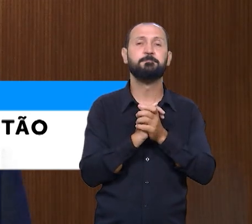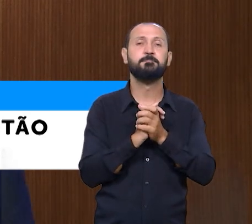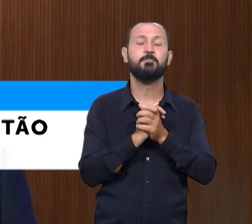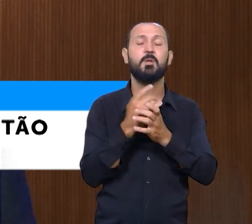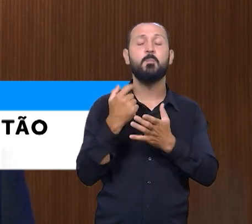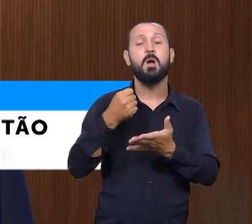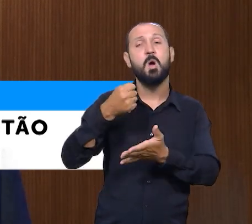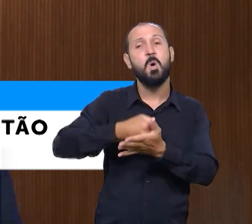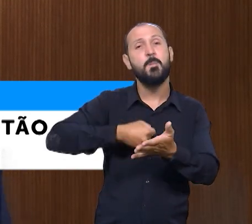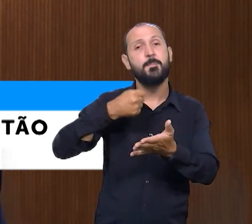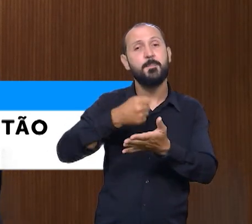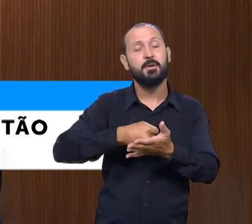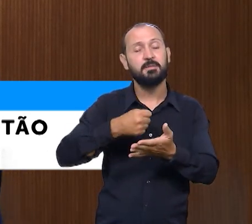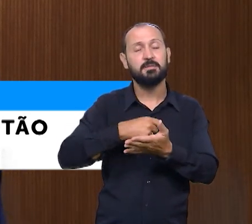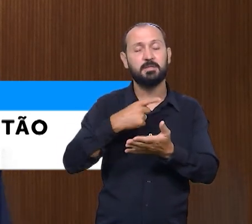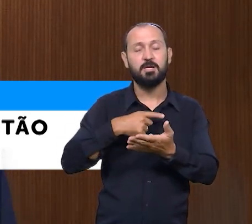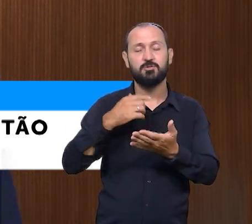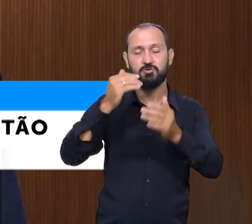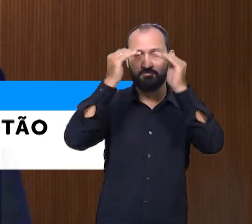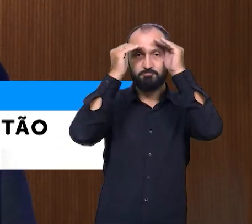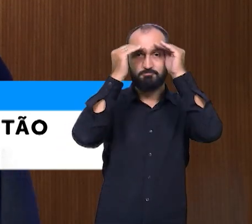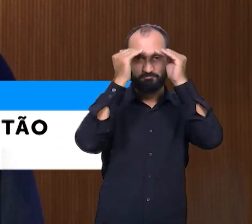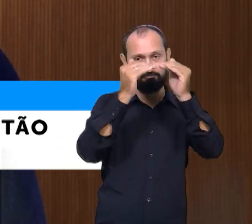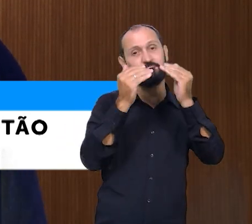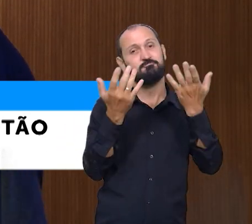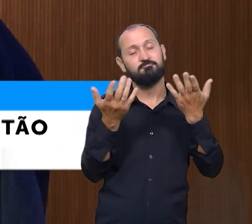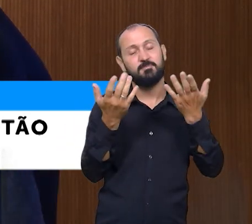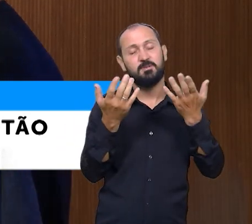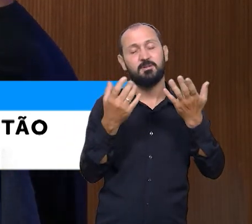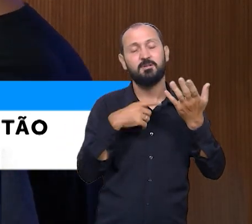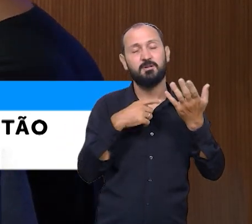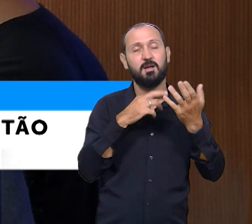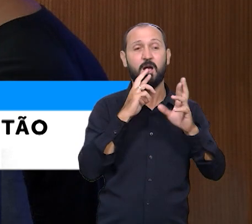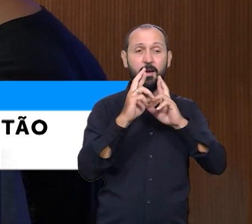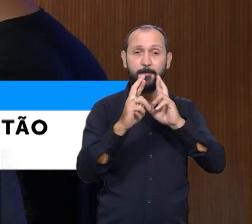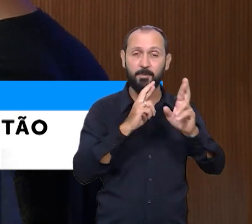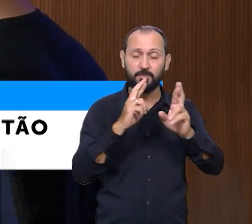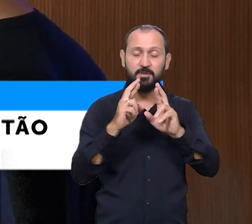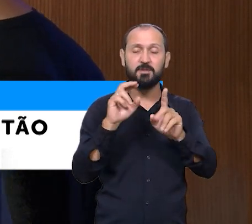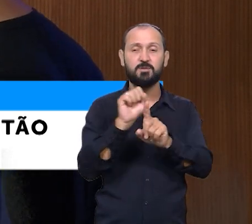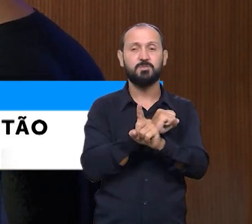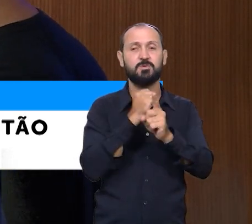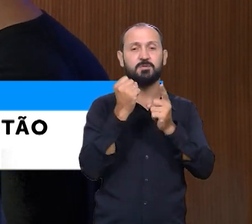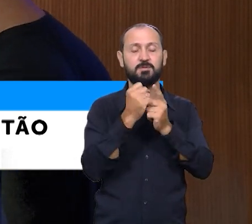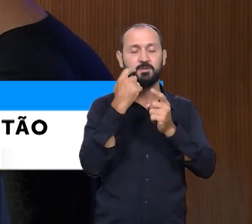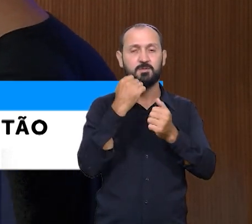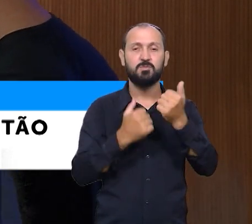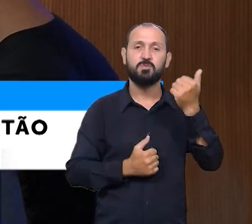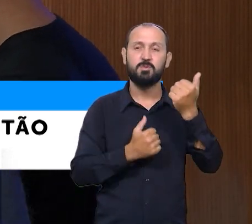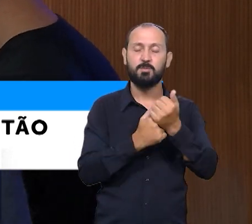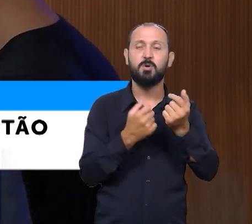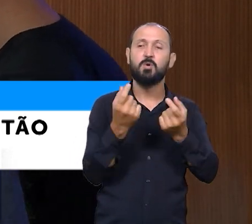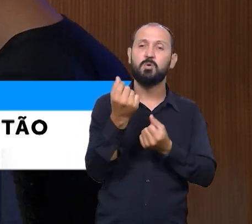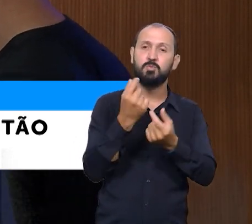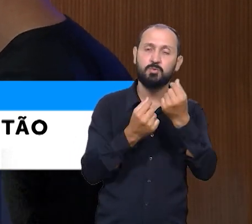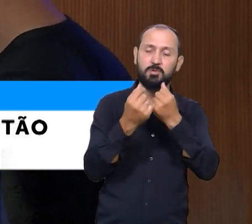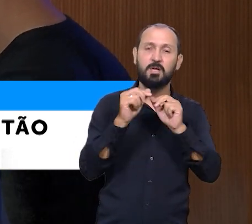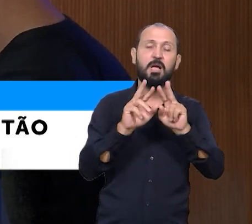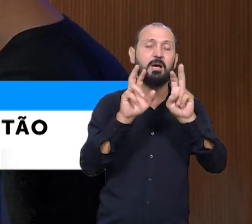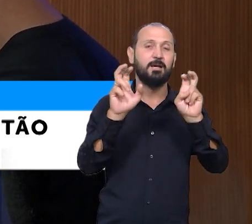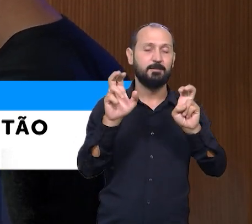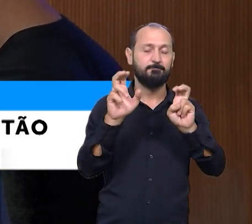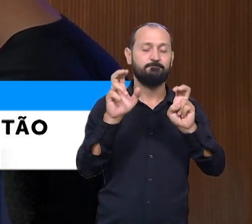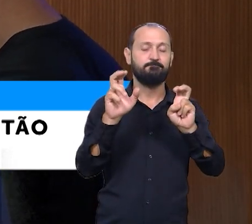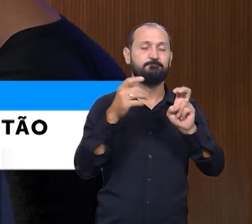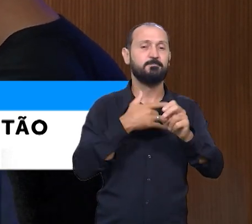Legislativa, uma obrigação que a gente cumpre, dando satisfação à sociedade do aporte de recursos